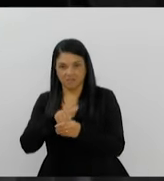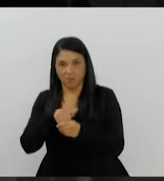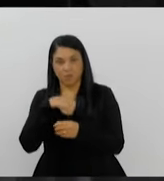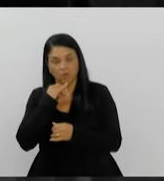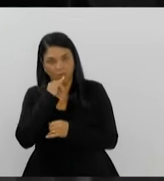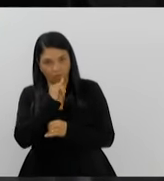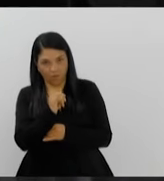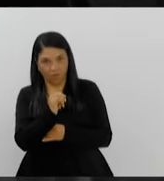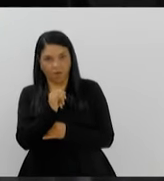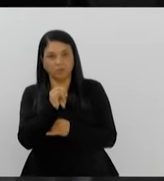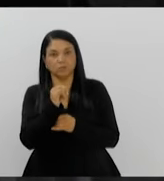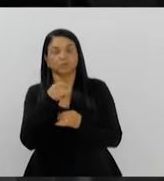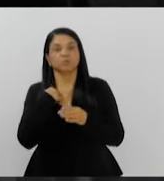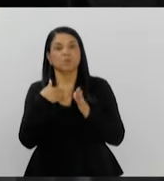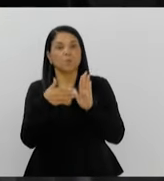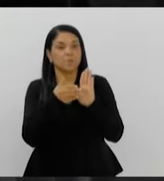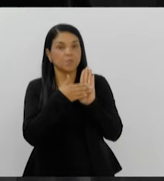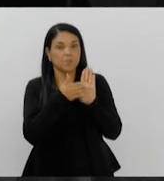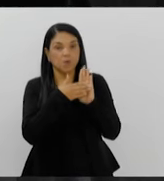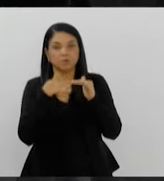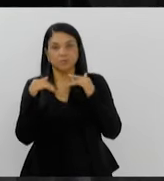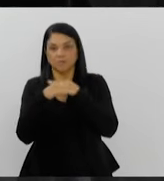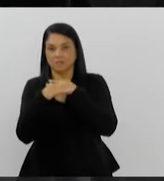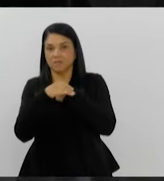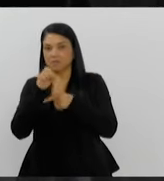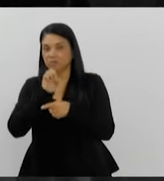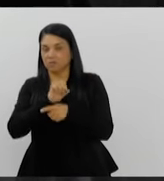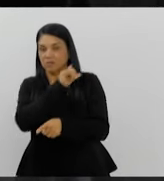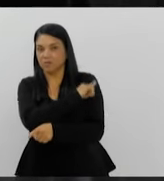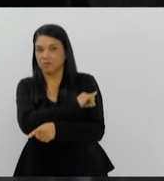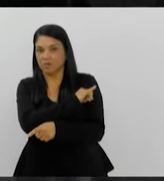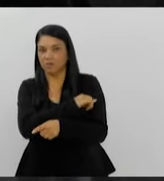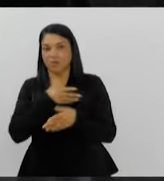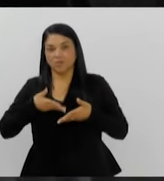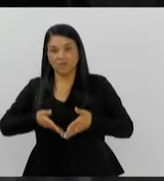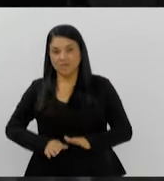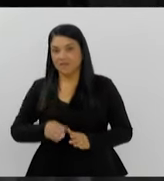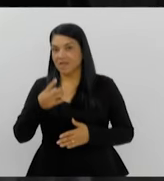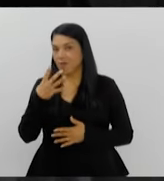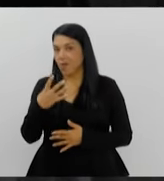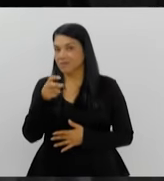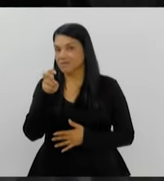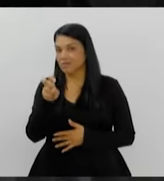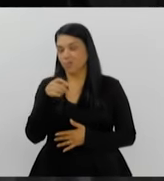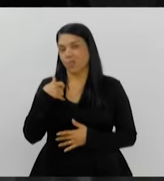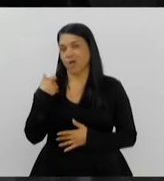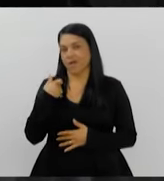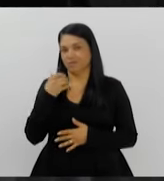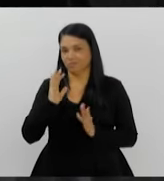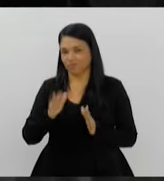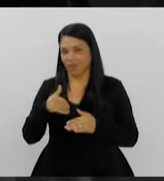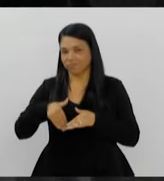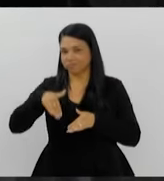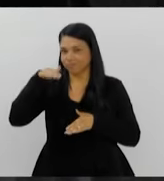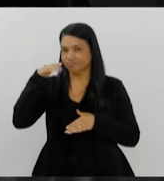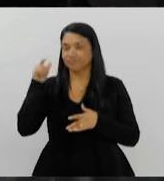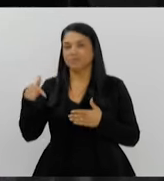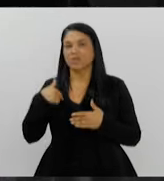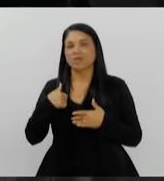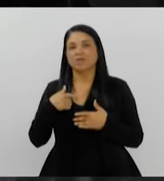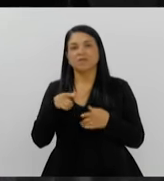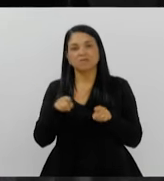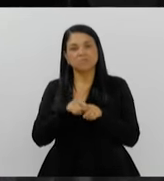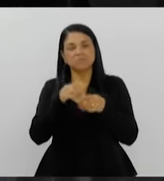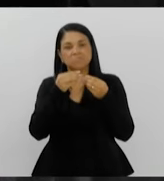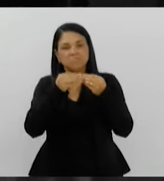eleição de propostas para cidade uma cidade que eu nasci que eu vivo há 45 anos que eu tô indignado com a gestão uma gestão que Fali o rio de Janeiro que nos